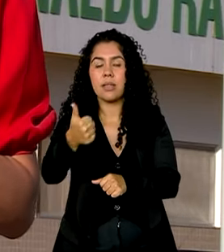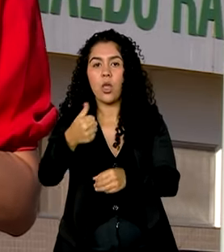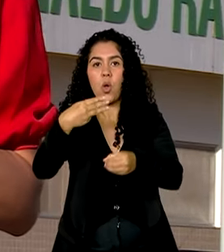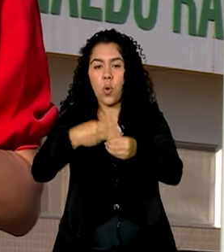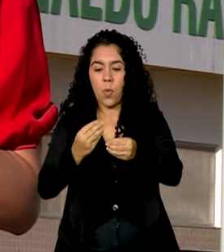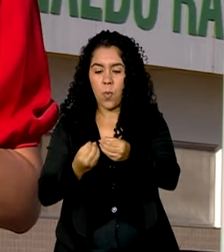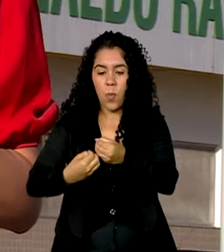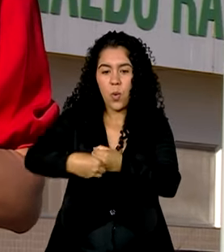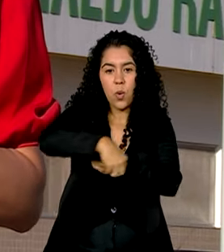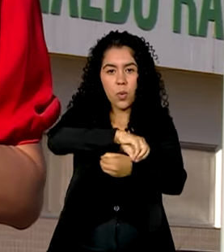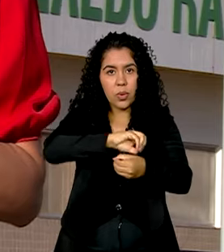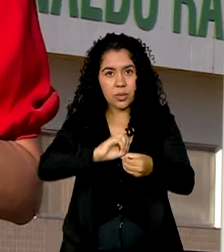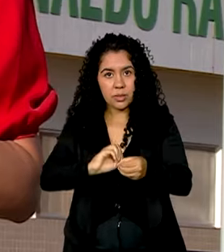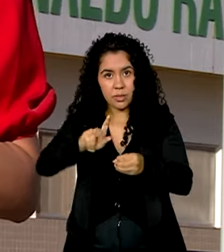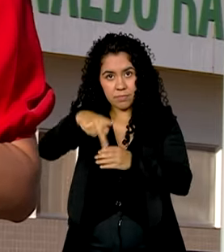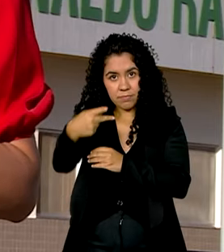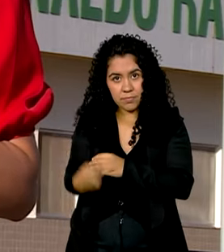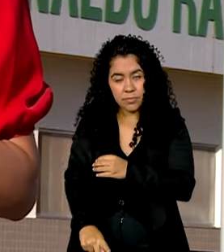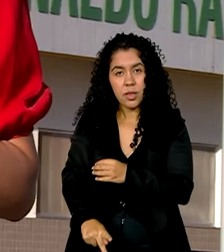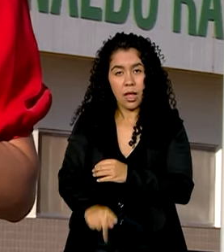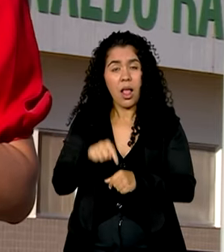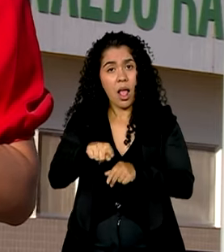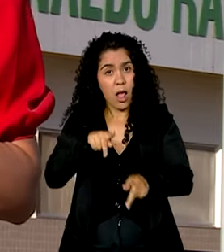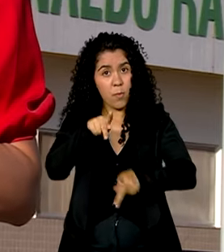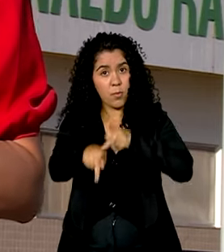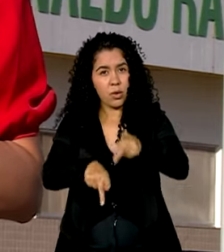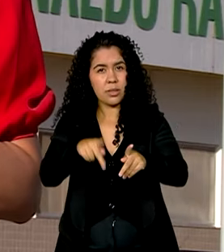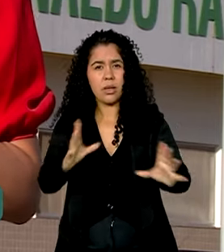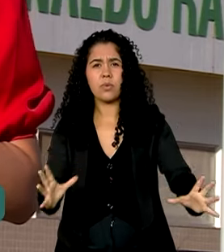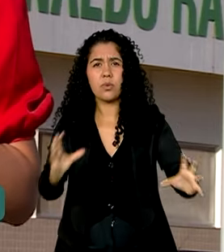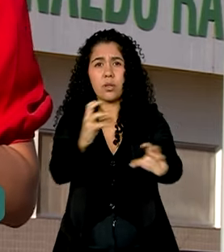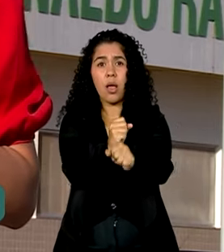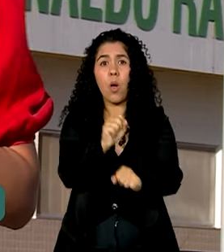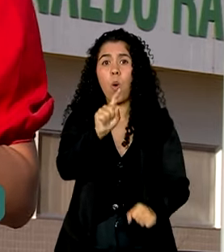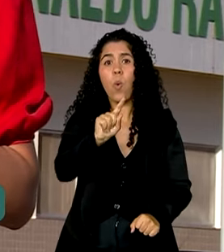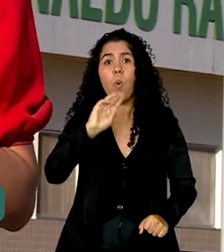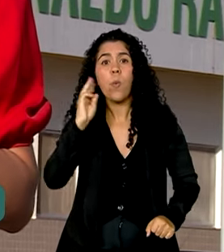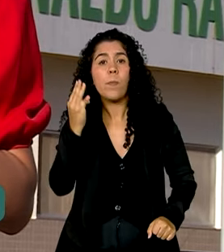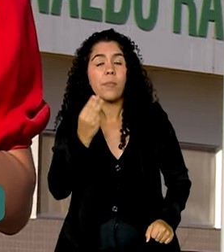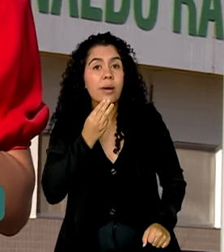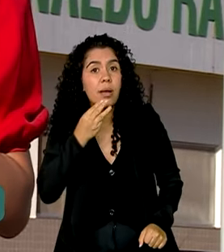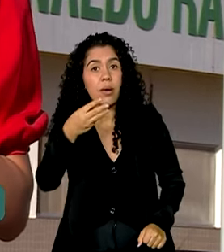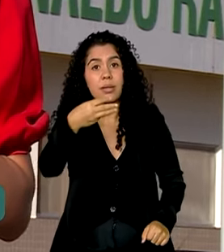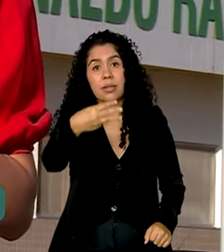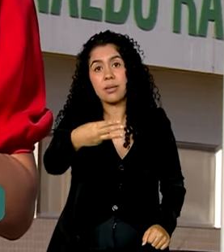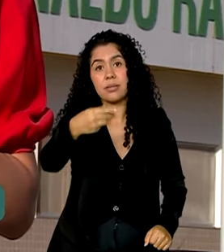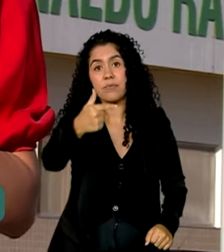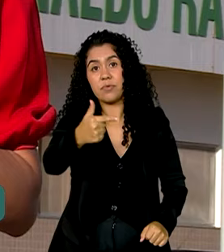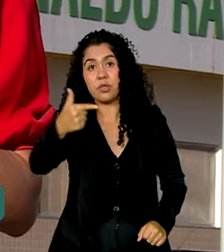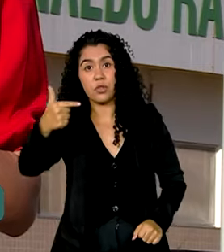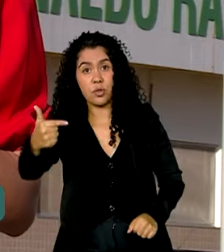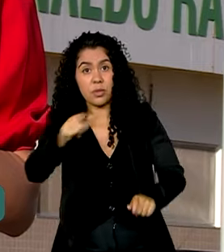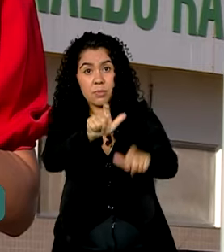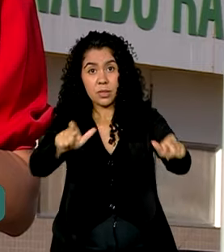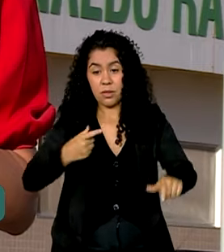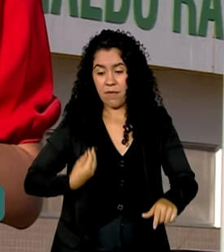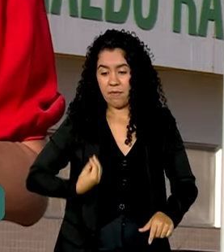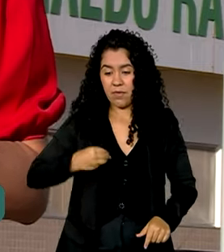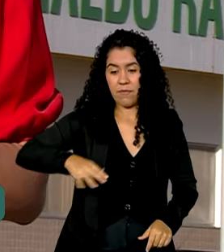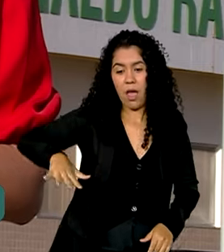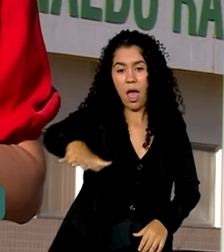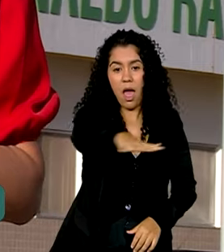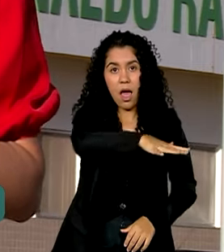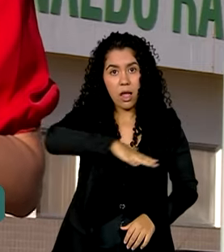nordeste do estado. Uma população estimada em 1.329.000 22 mil habitantes. E para se